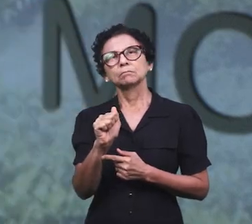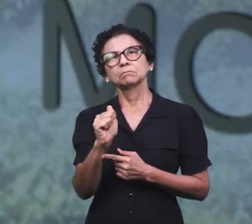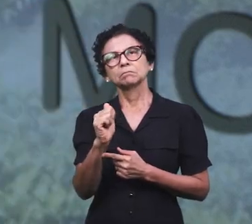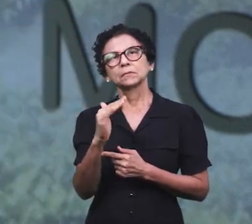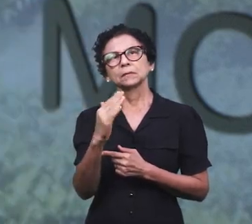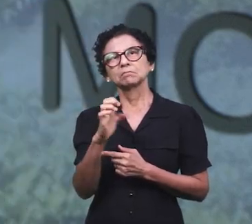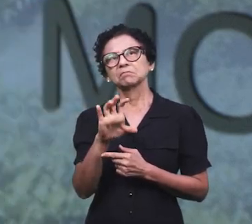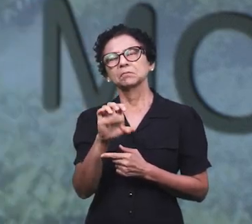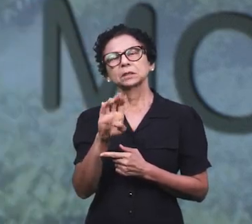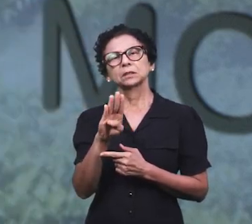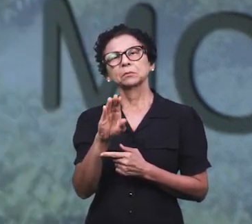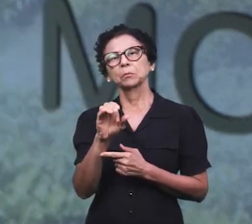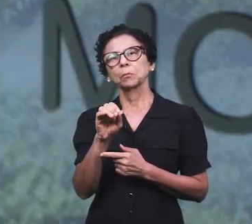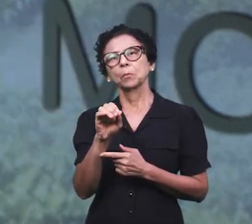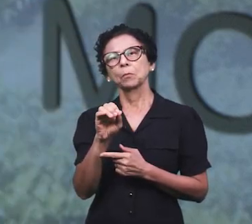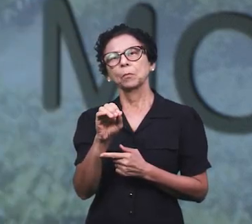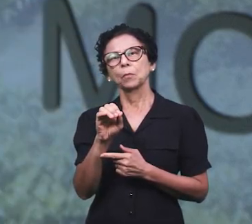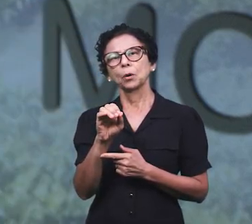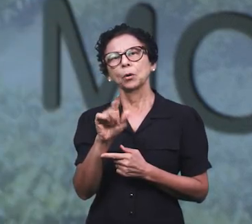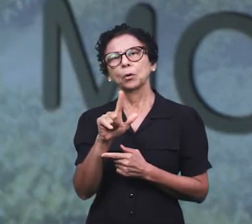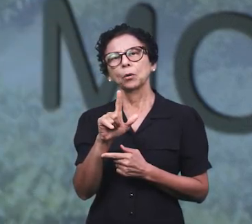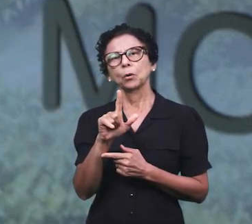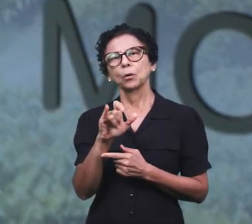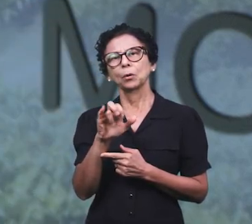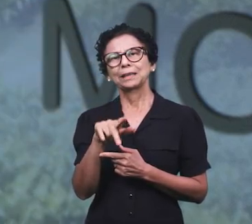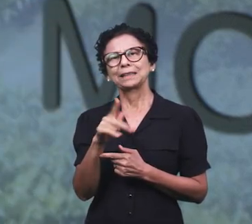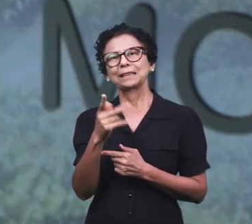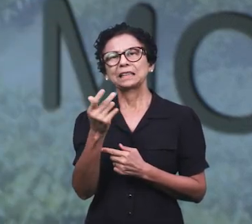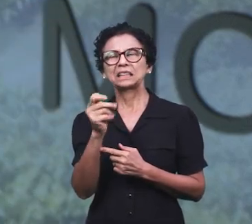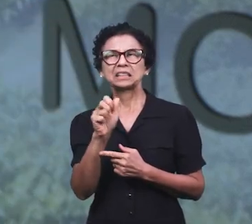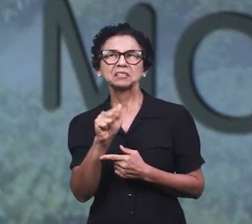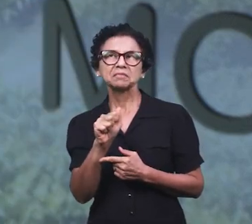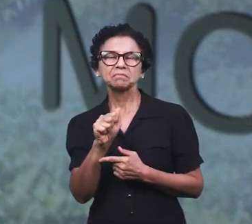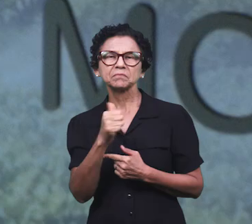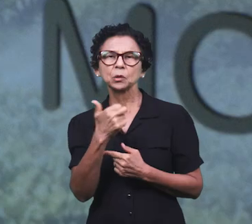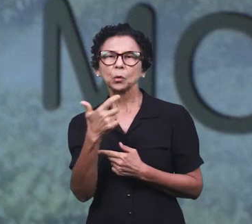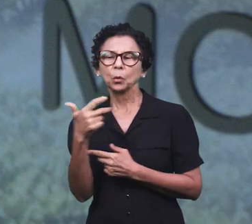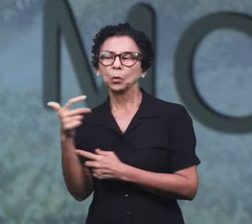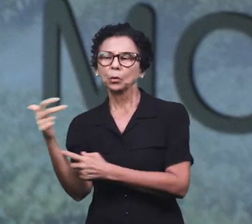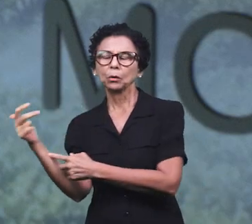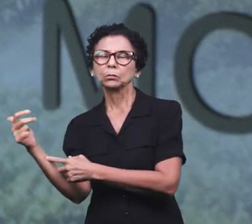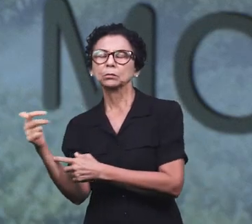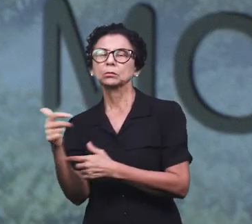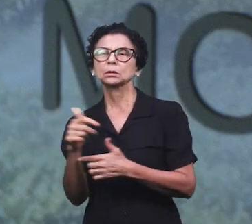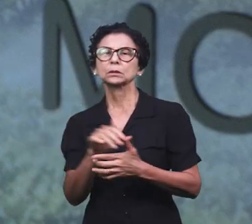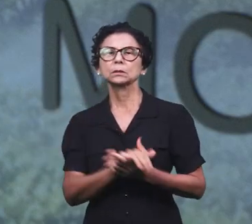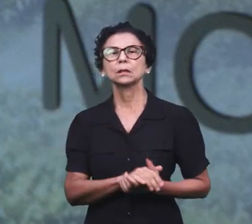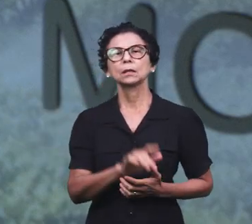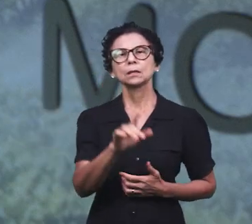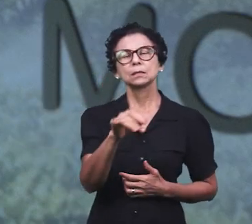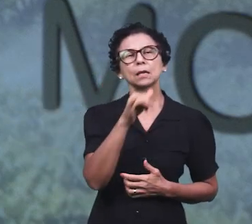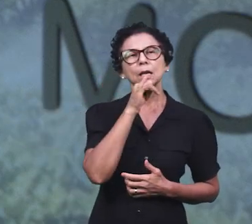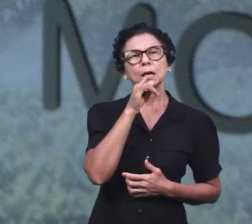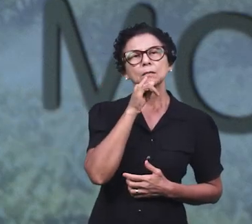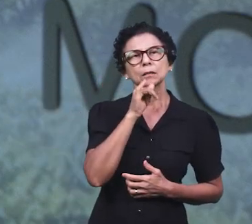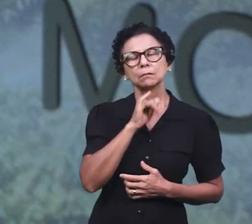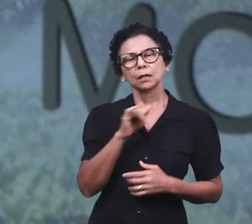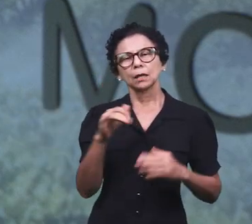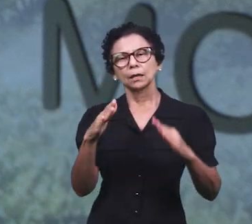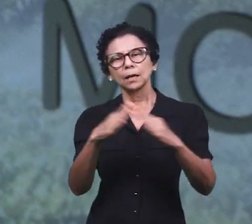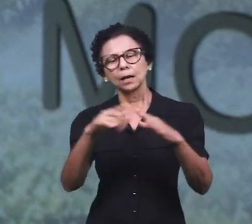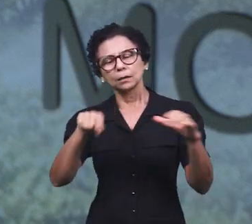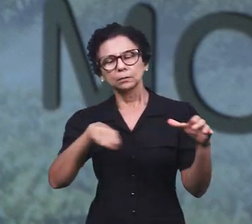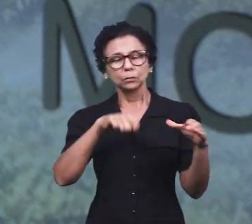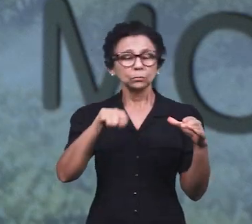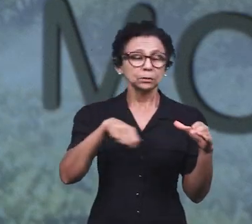sálvia. Coisas que você usa no dia a dia ali. Você está dentro de casa ali, preparando ali o seu prato, né? Você